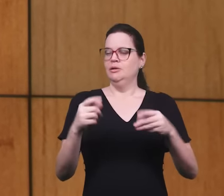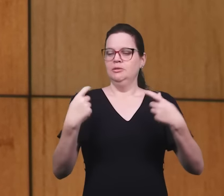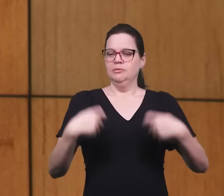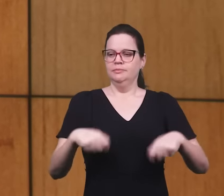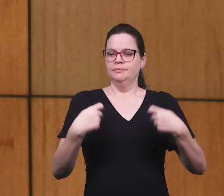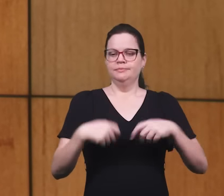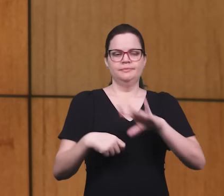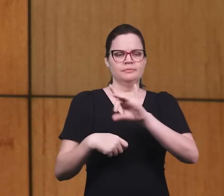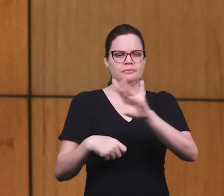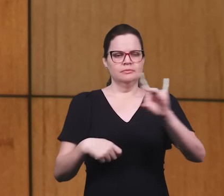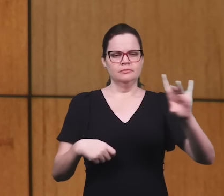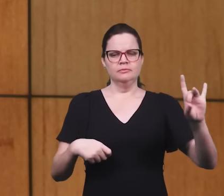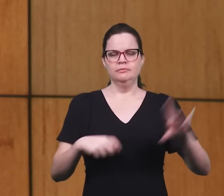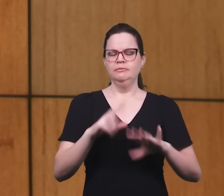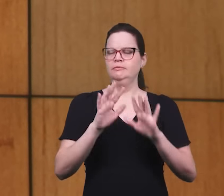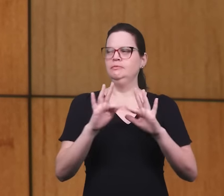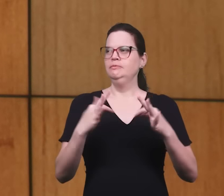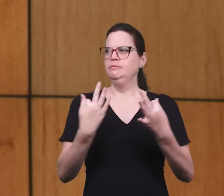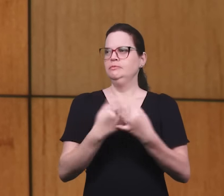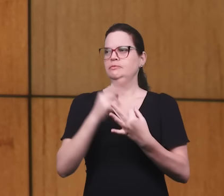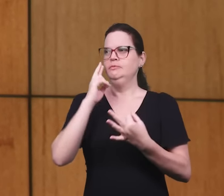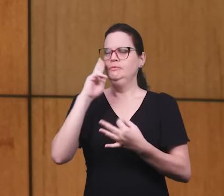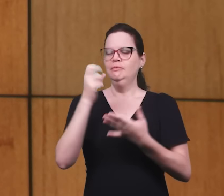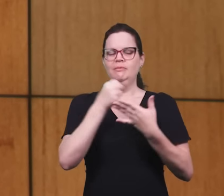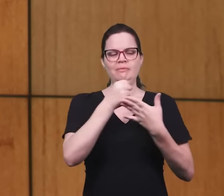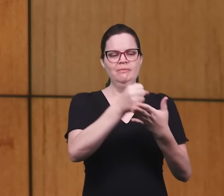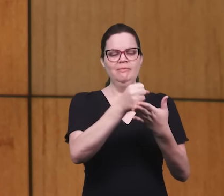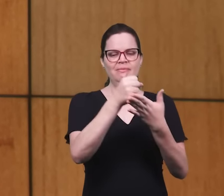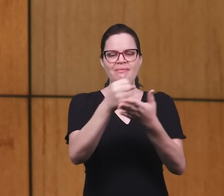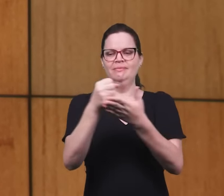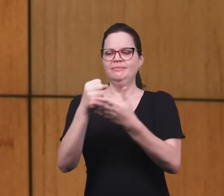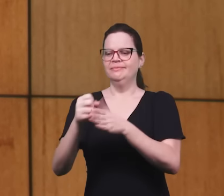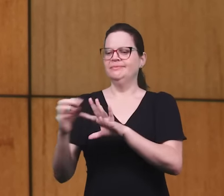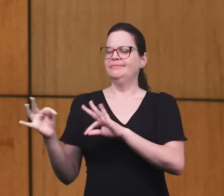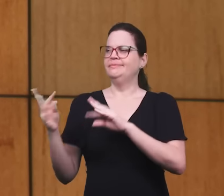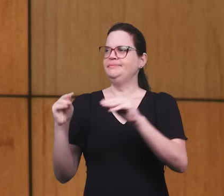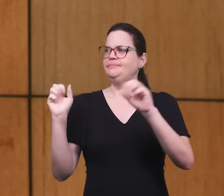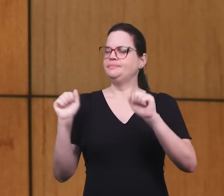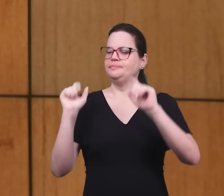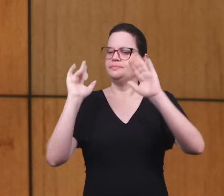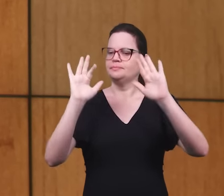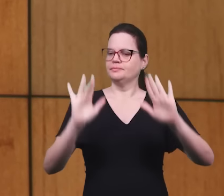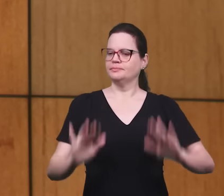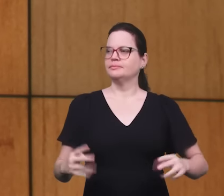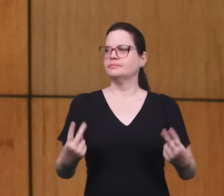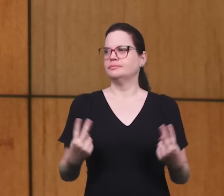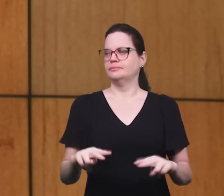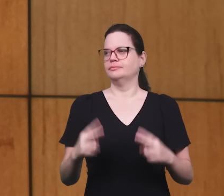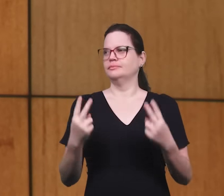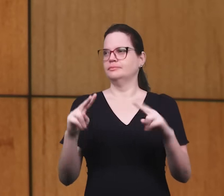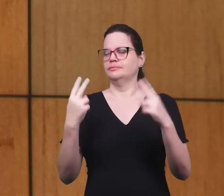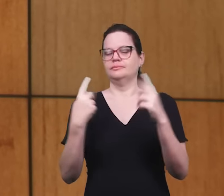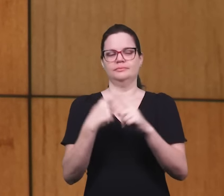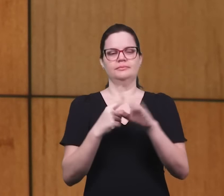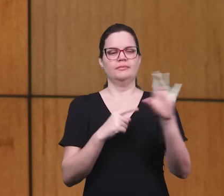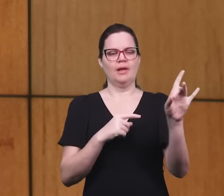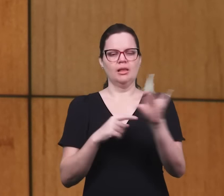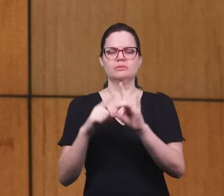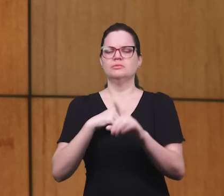necessidade, operando, Senhor, as vitórias naquilo que são as batalhas que cada um tem